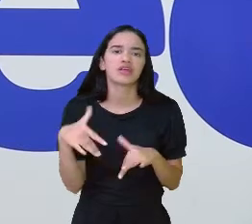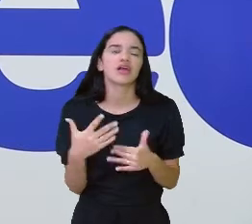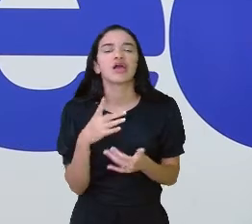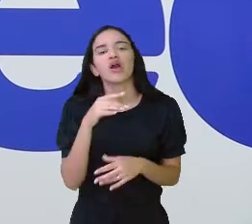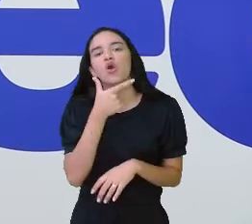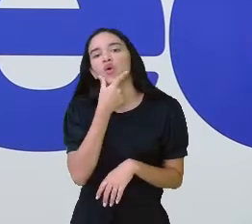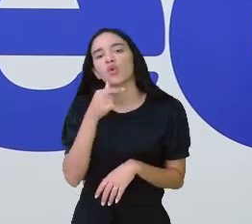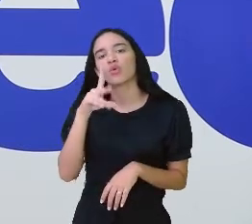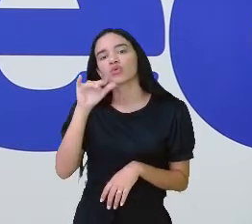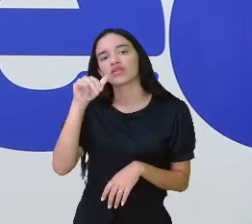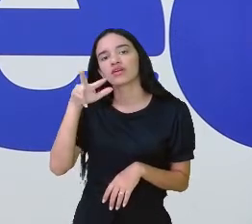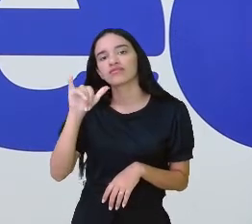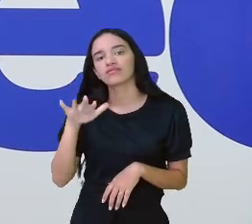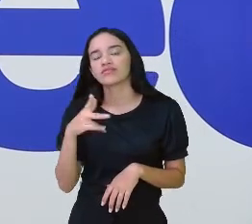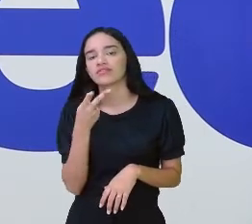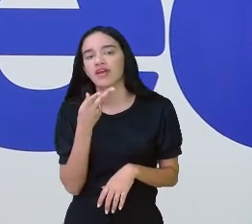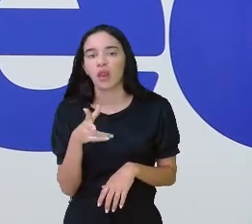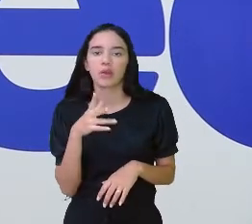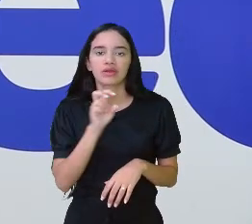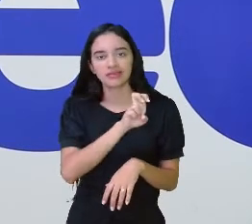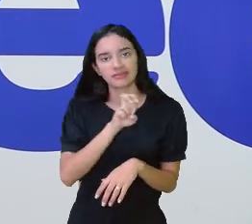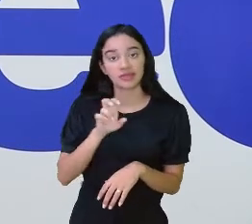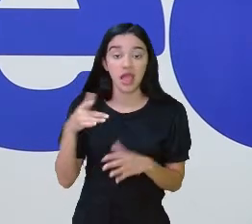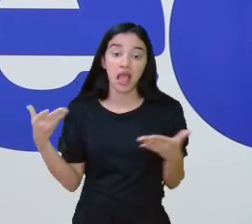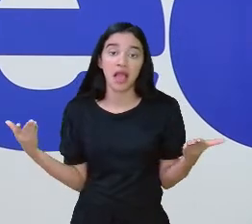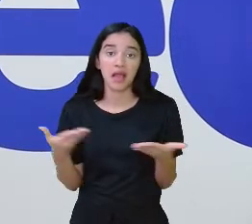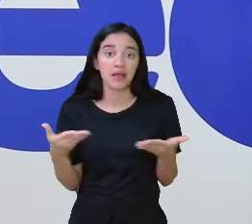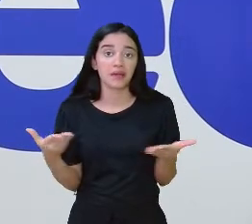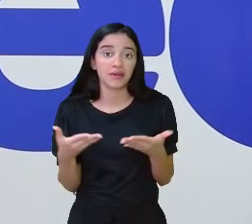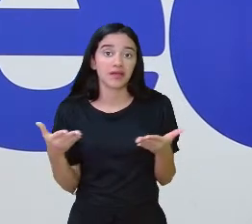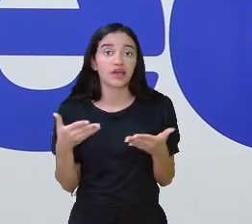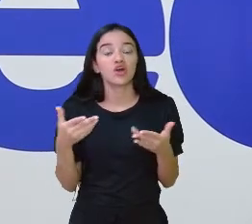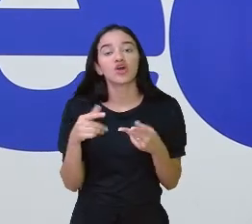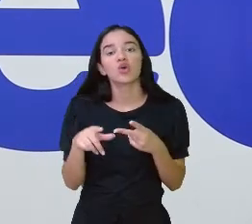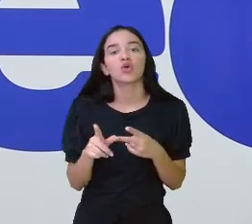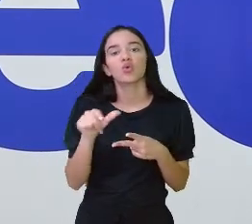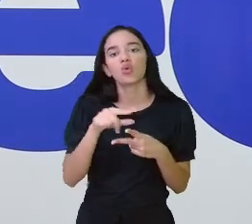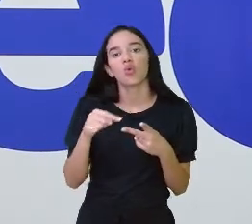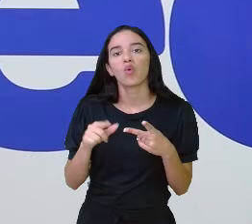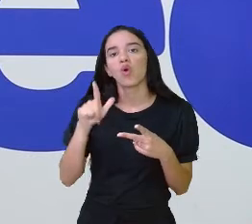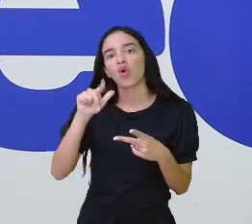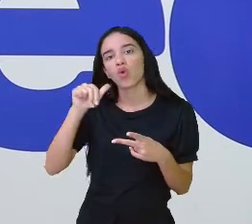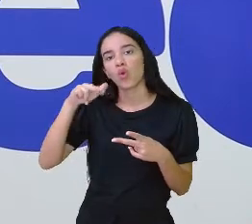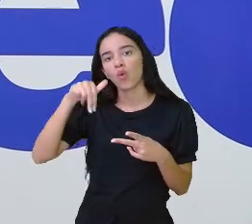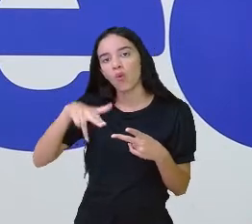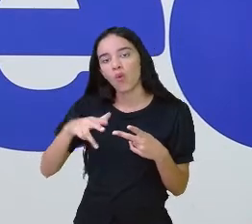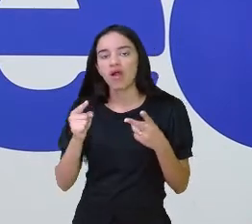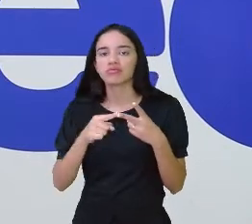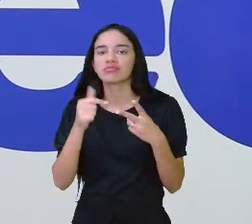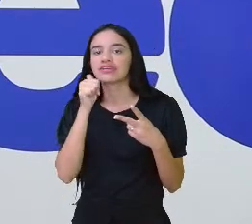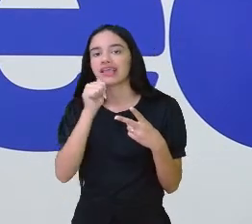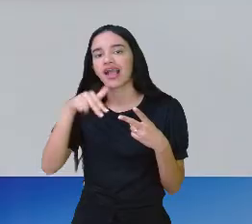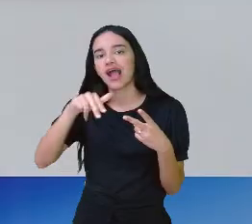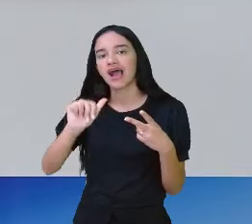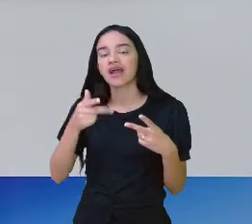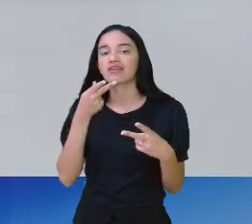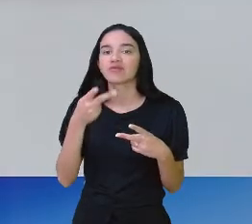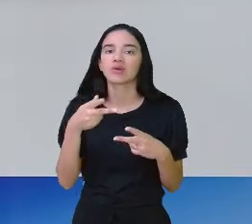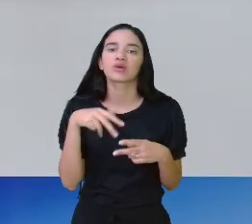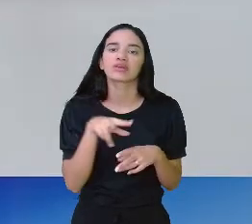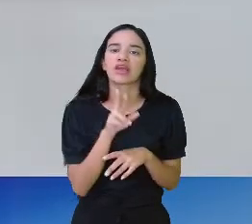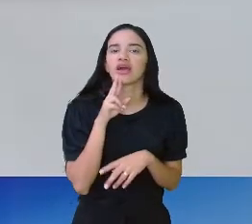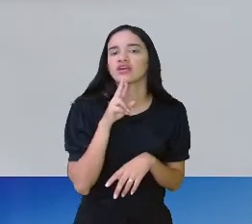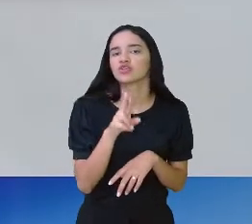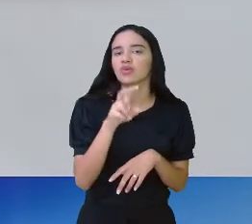lá na frente, que era 55. Sim. E agora o Luan e a Ana estão me dizendo aí que a resposta é 50.